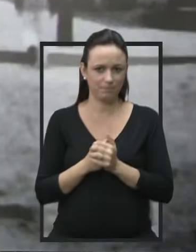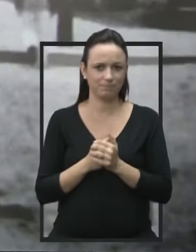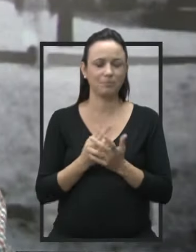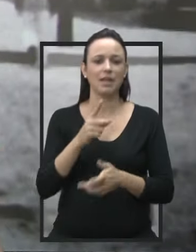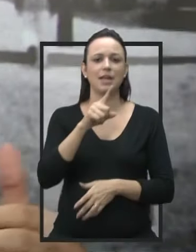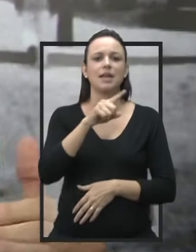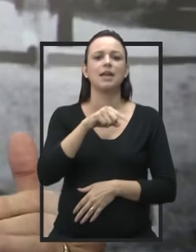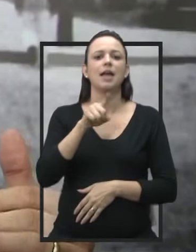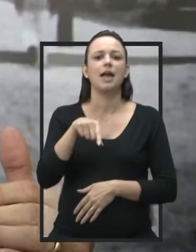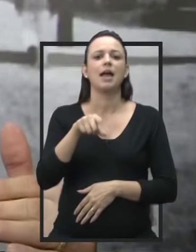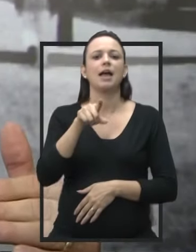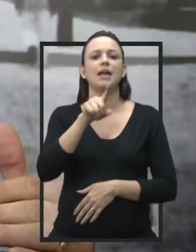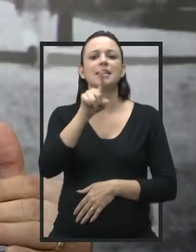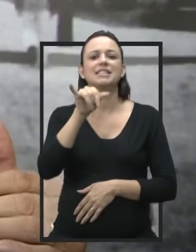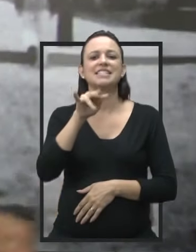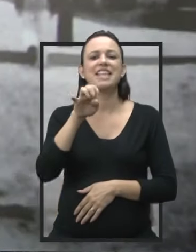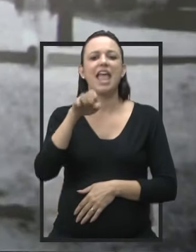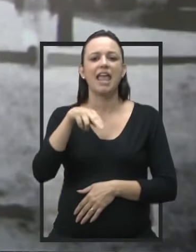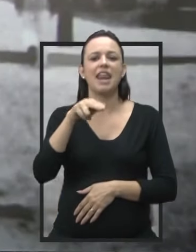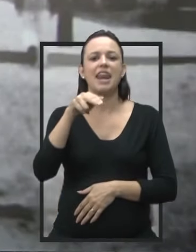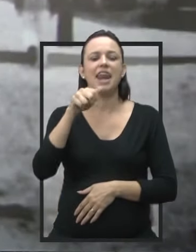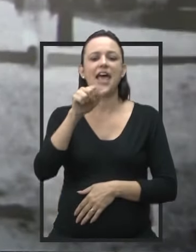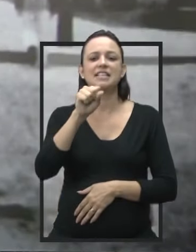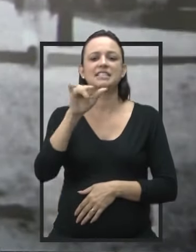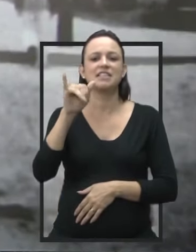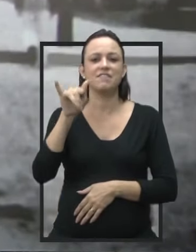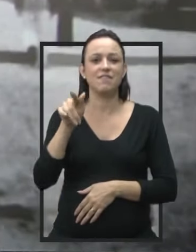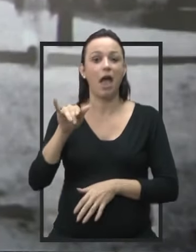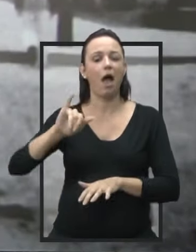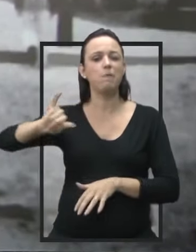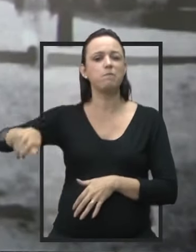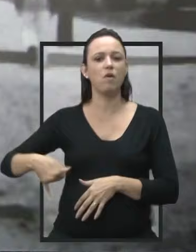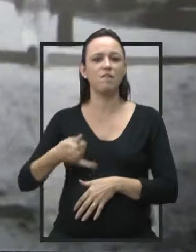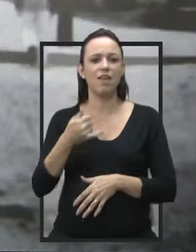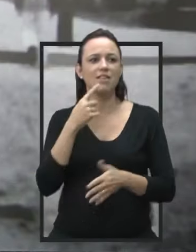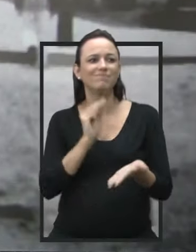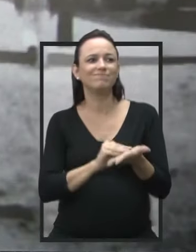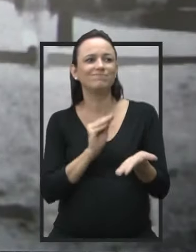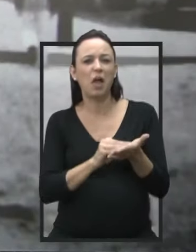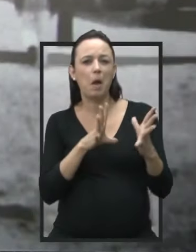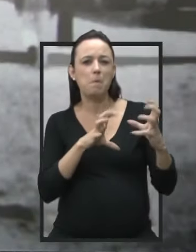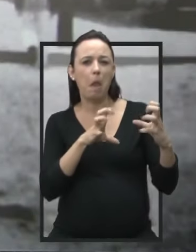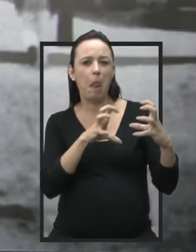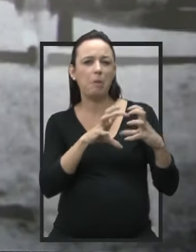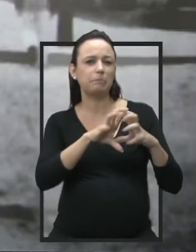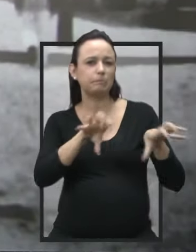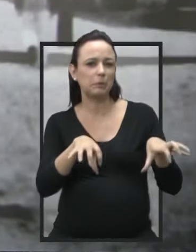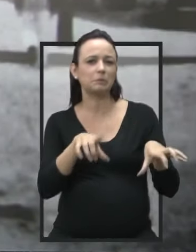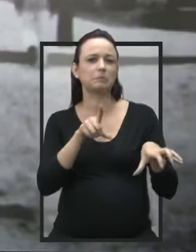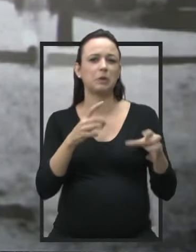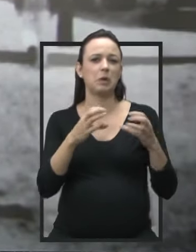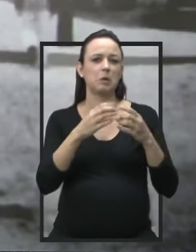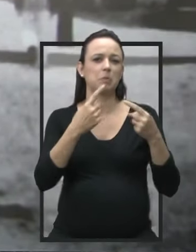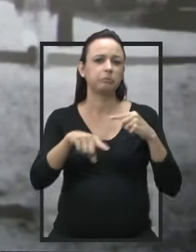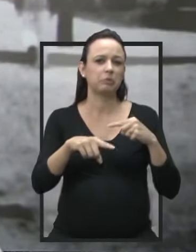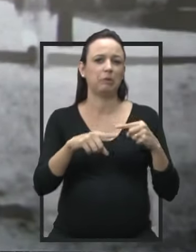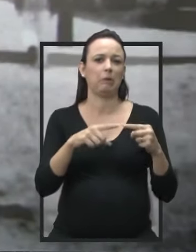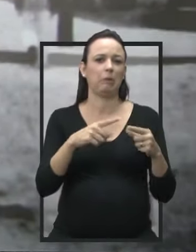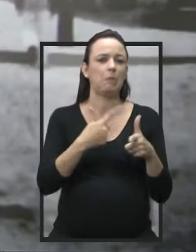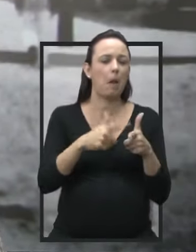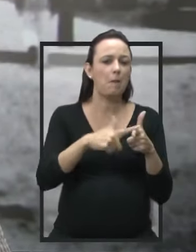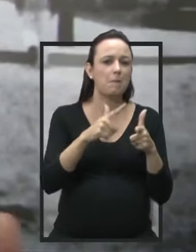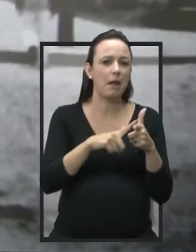Nassif, ele aproveita o vácuo de poder da oposição, que estava também em